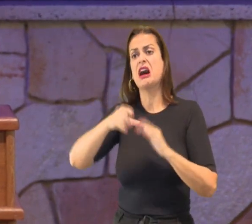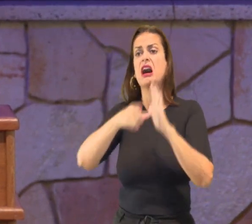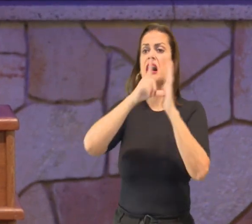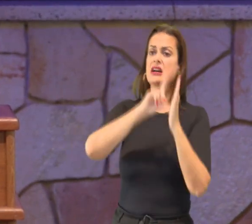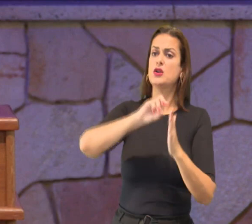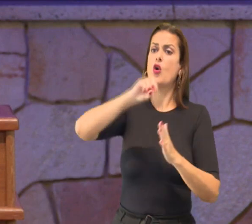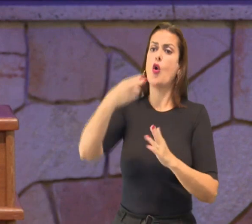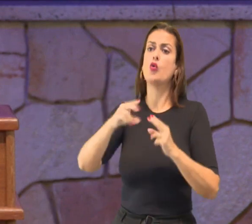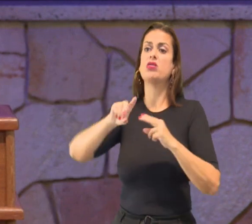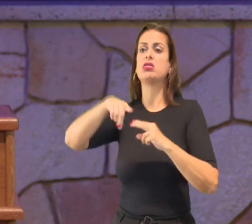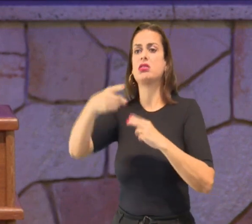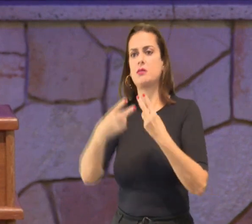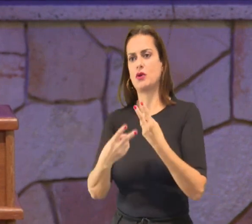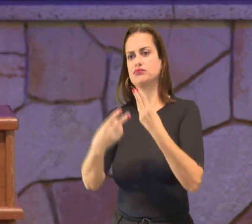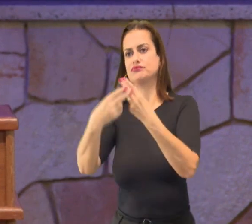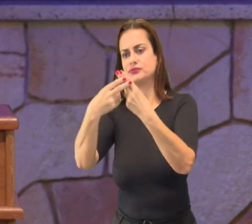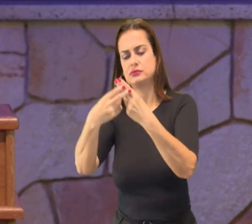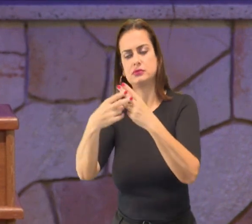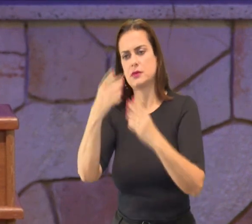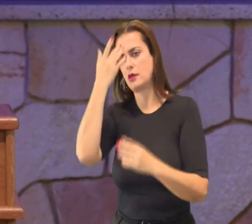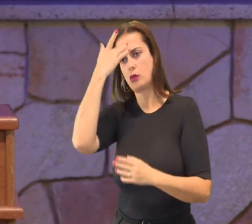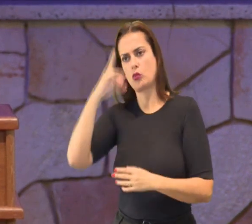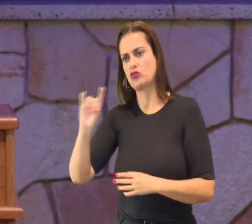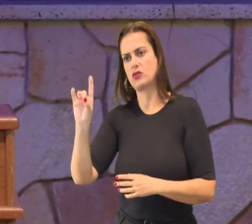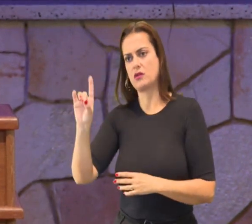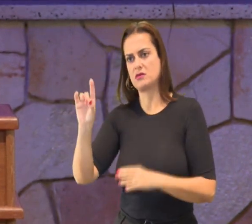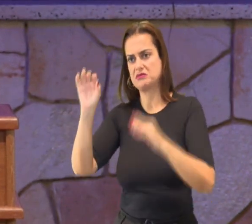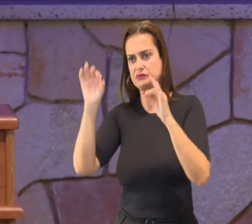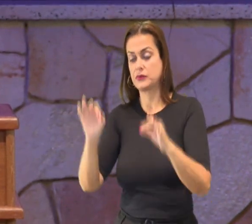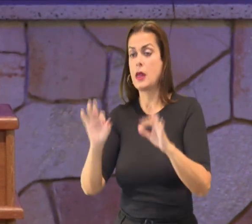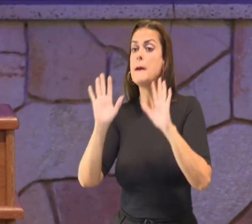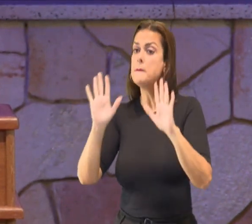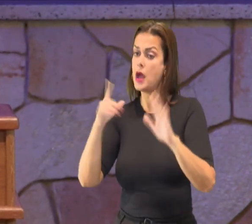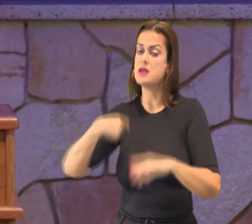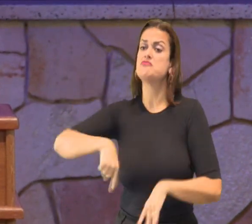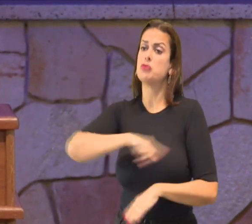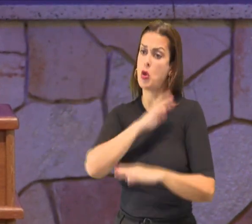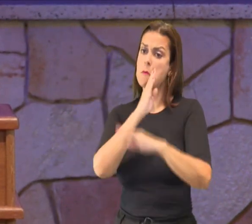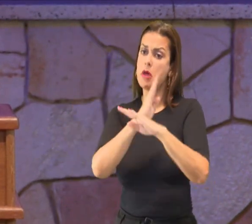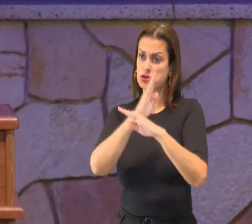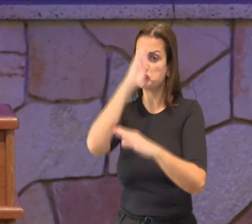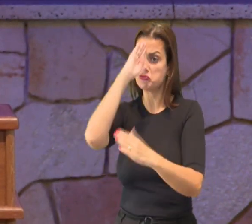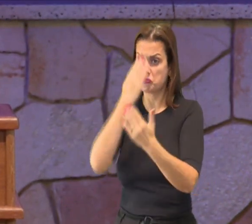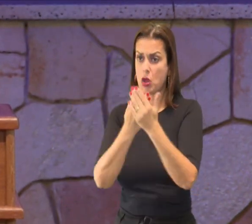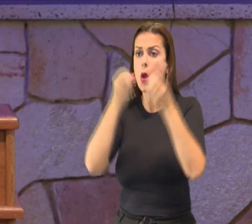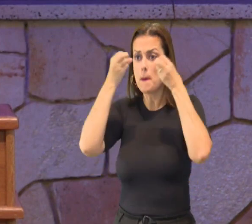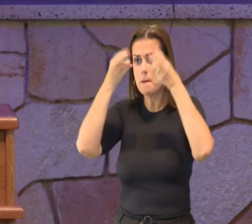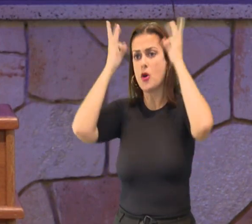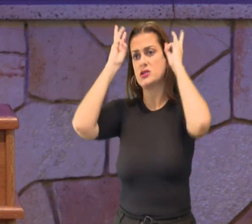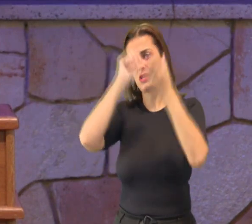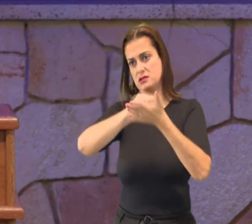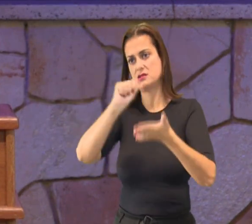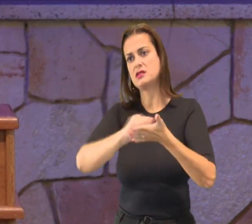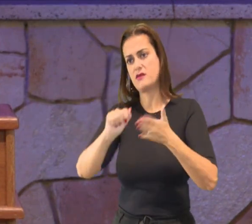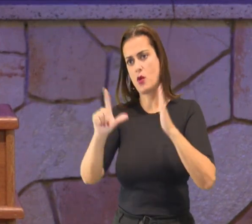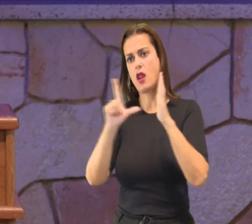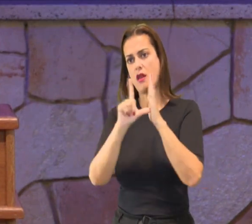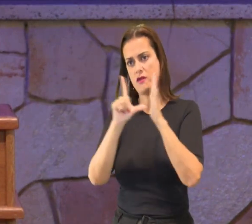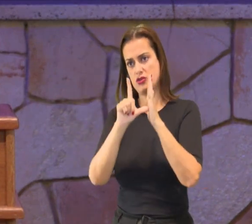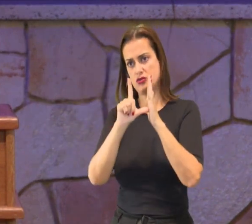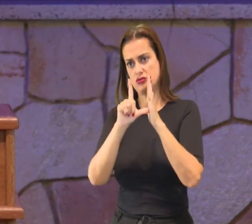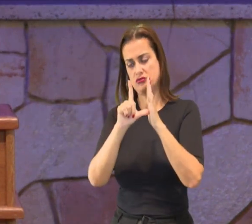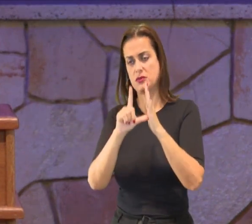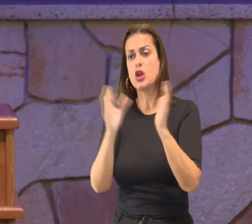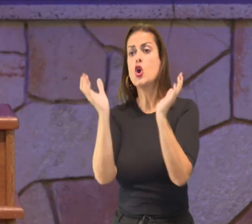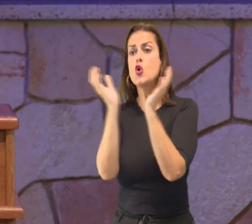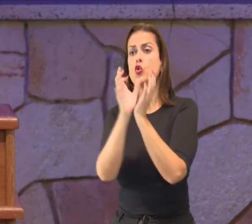mas nós consideramos este livro escrito por Moisés. Moisés era da tribo de Levi, um dos